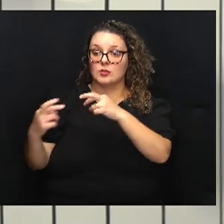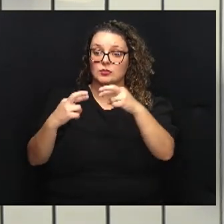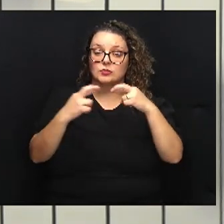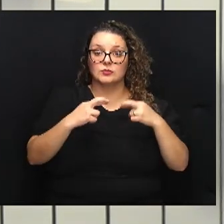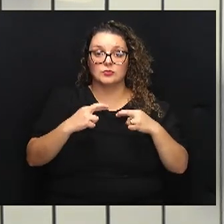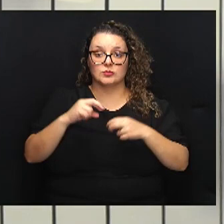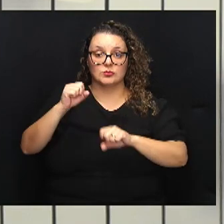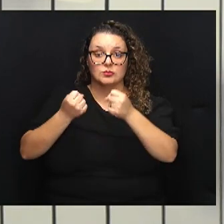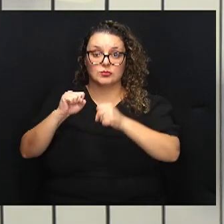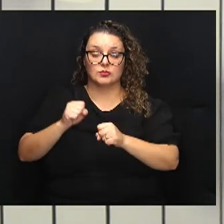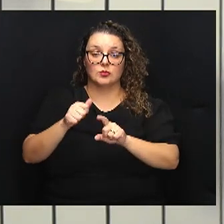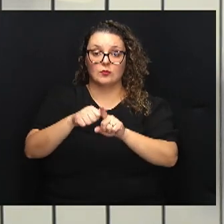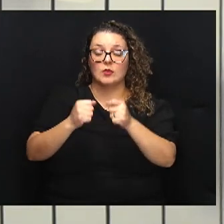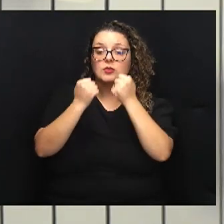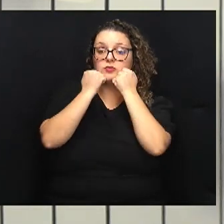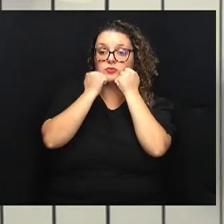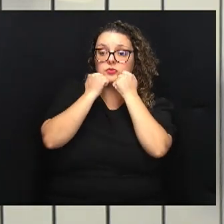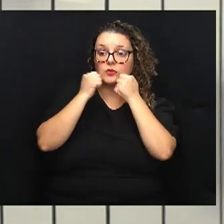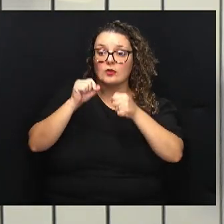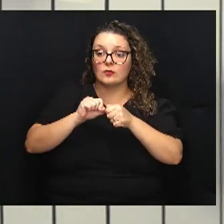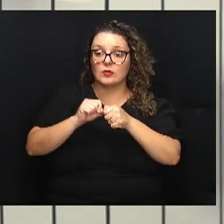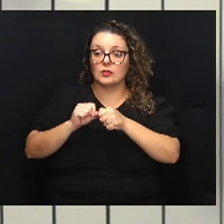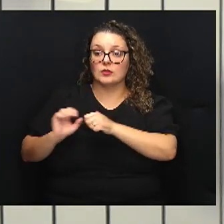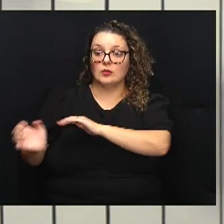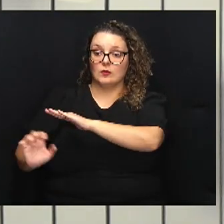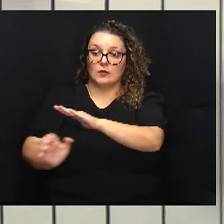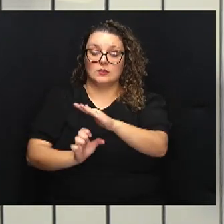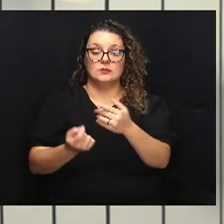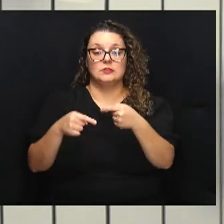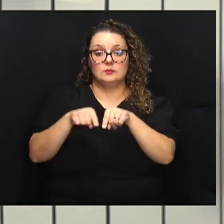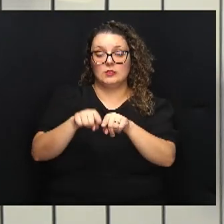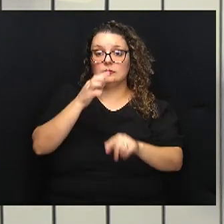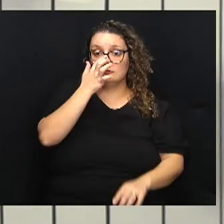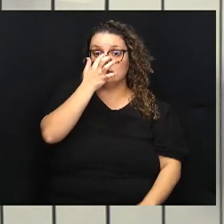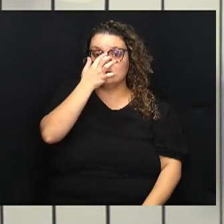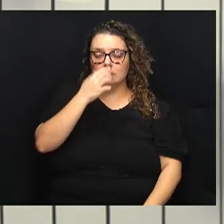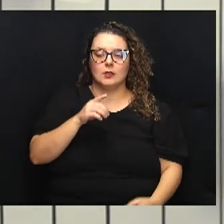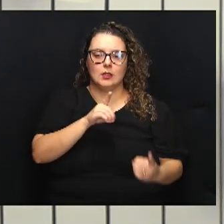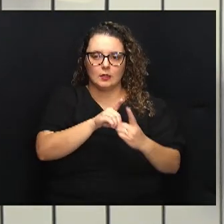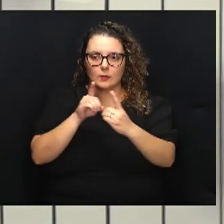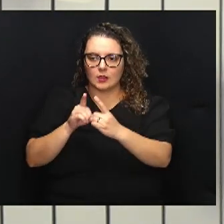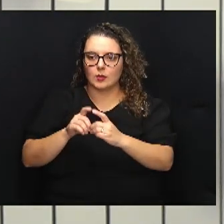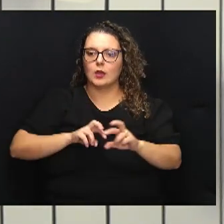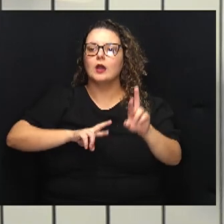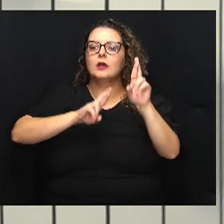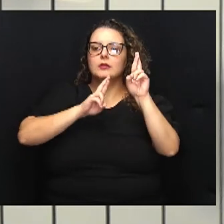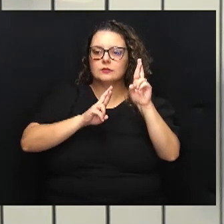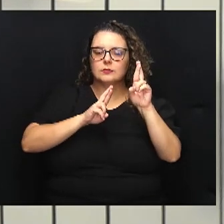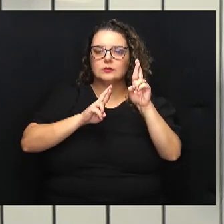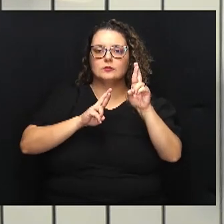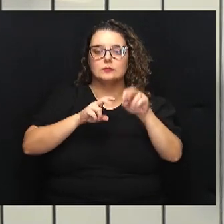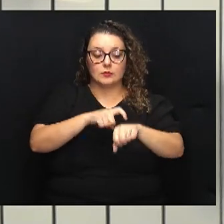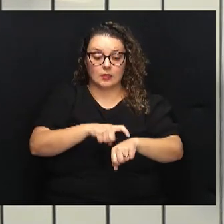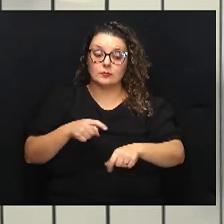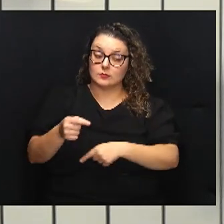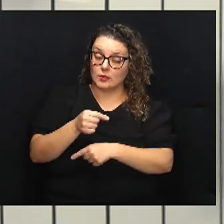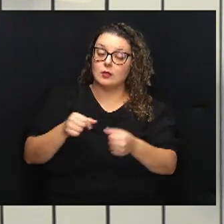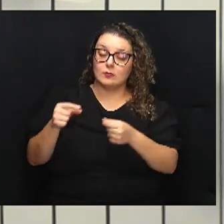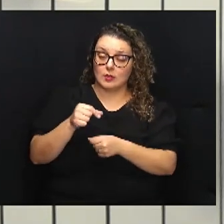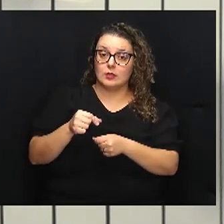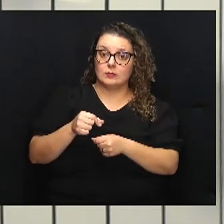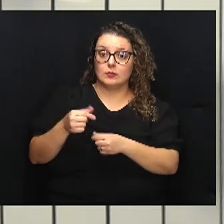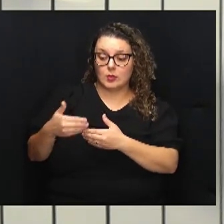industrial de julho, realizada com as empresas associadas, abordando as expectativas para o cenário econômico